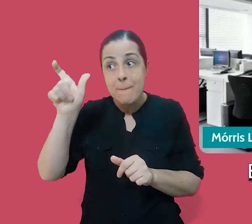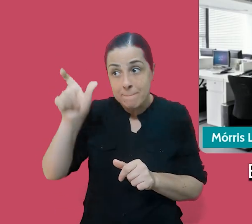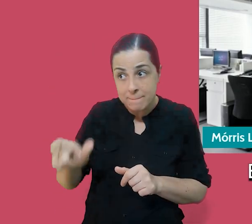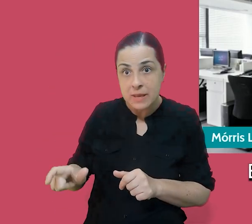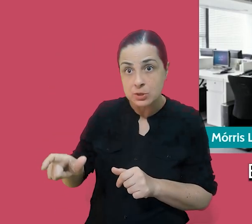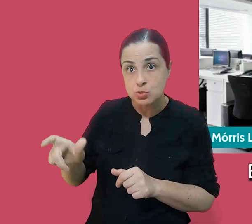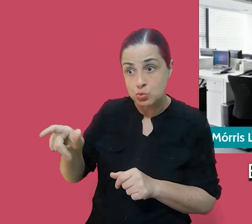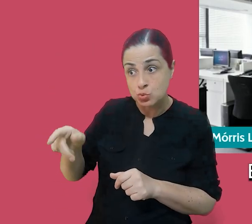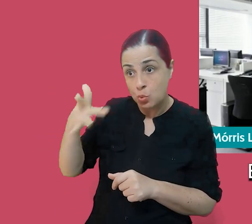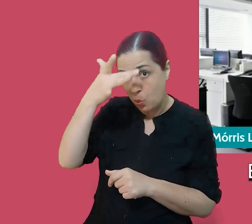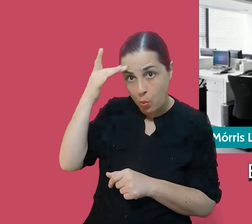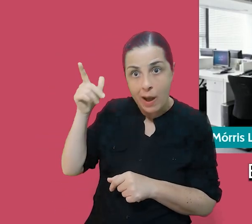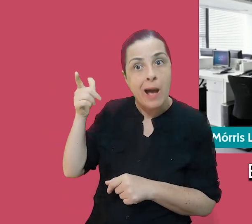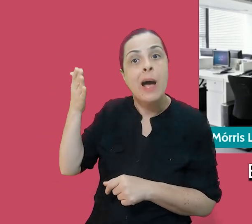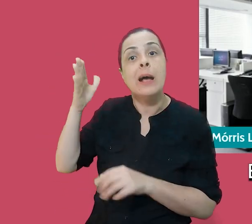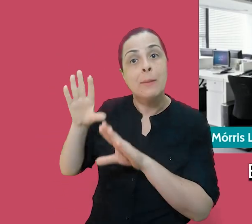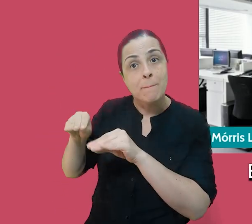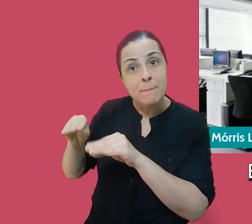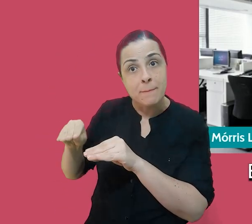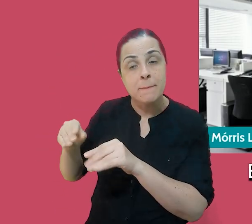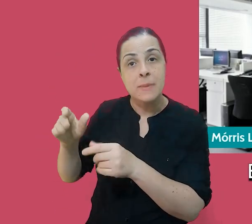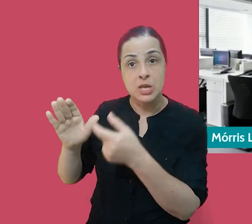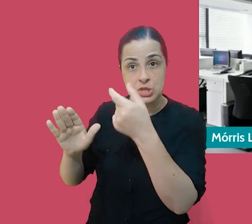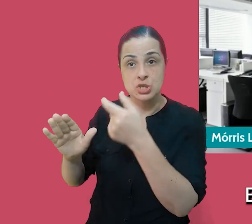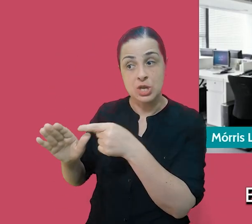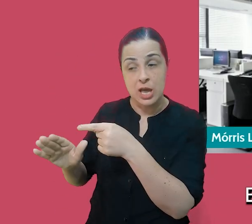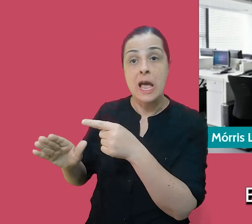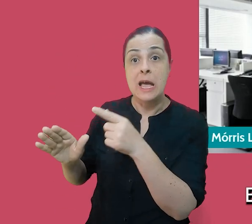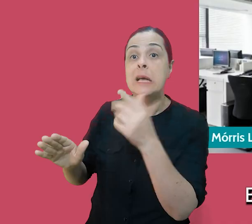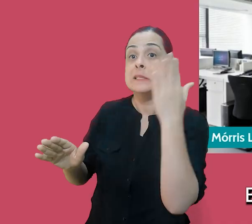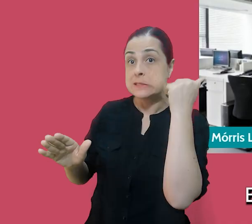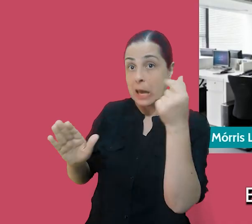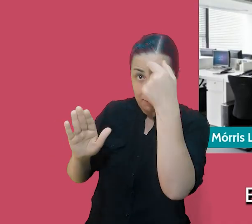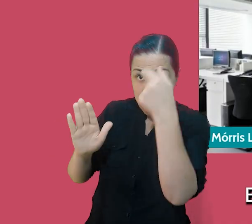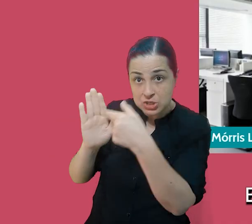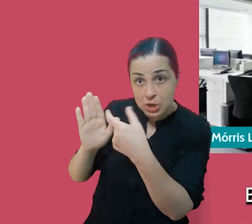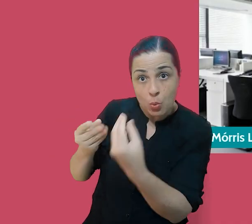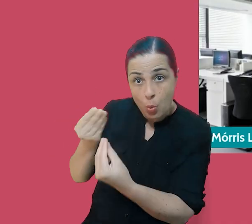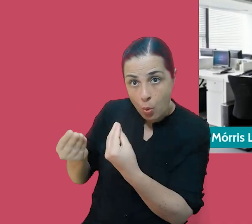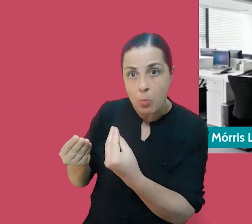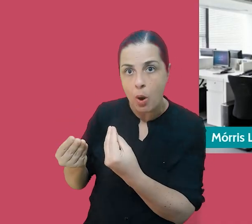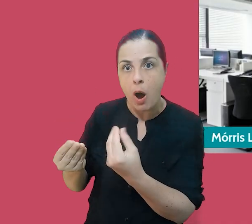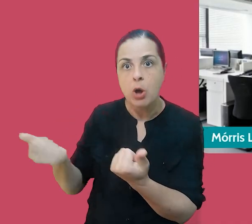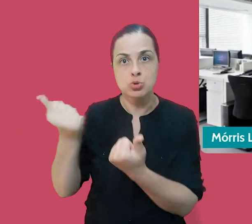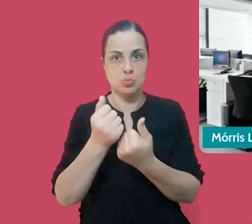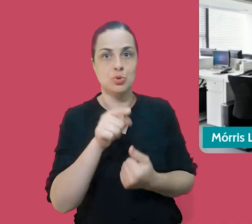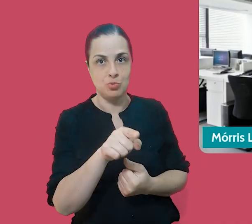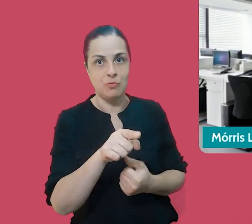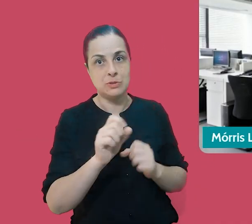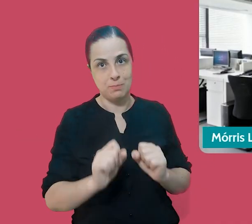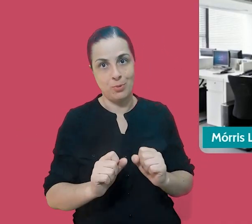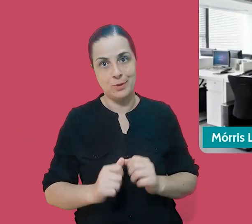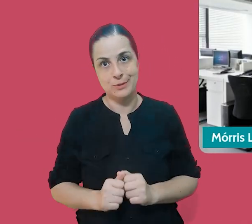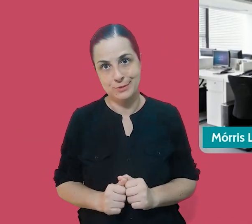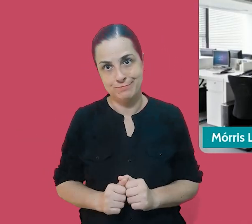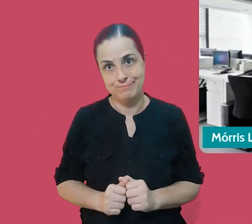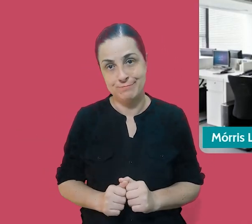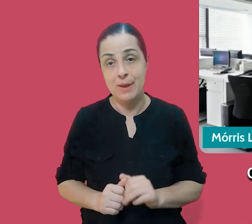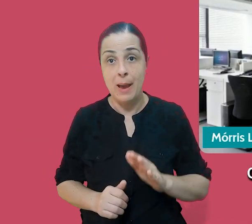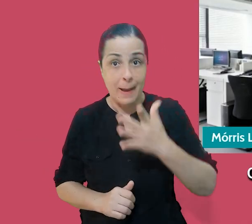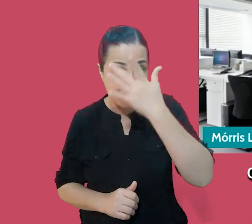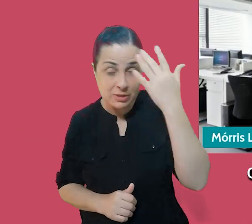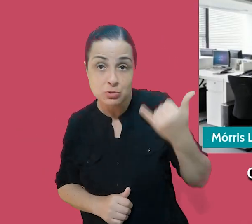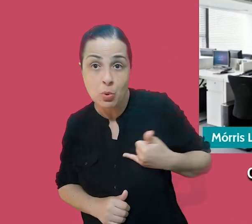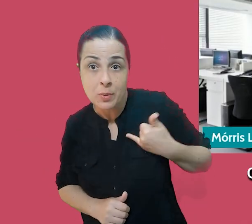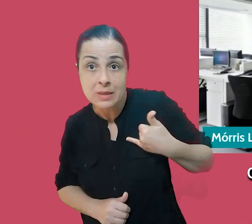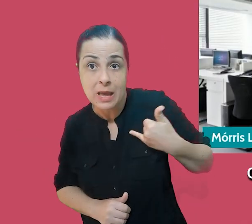então você precisa saber mexer também, né? E as pessoas mais velhas, elas têm uma vantagem, quando a gente fala